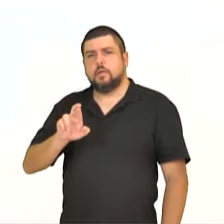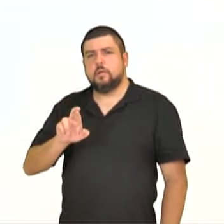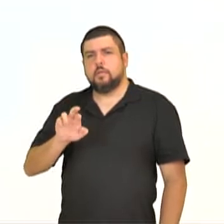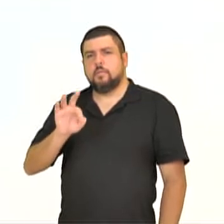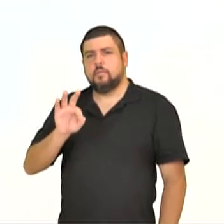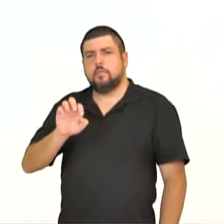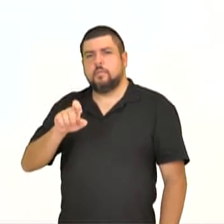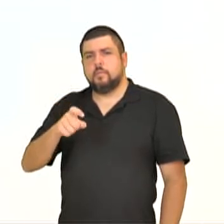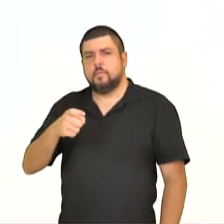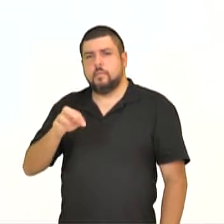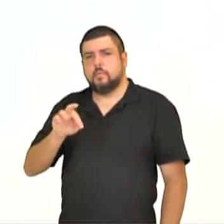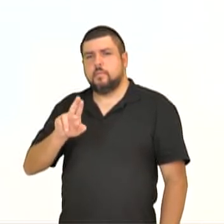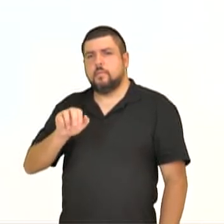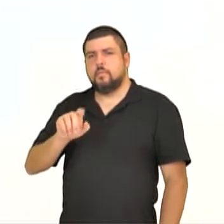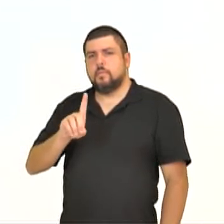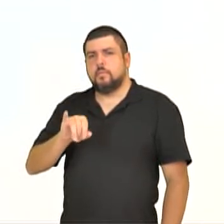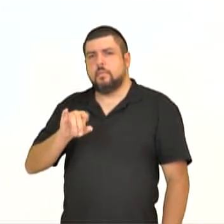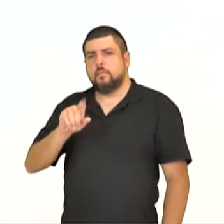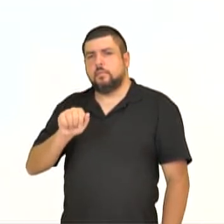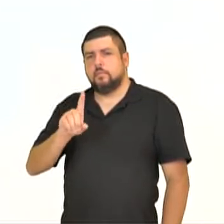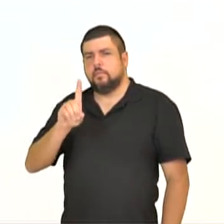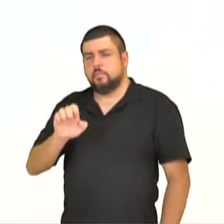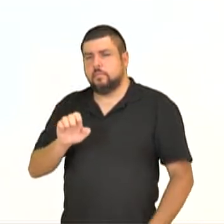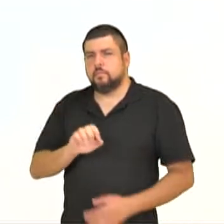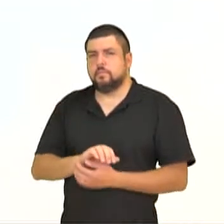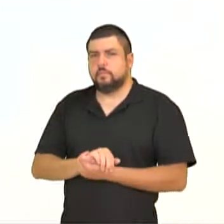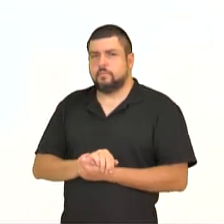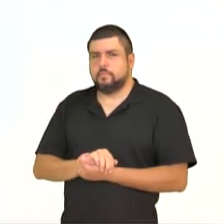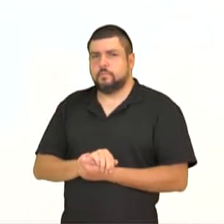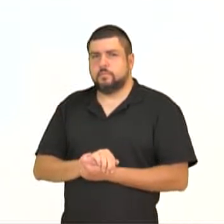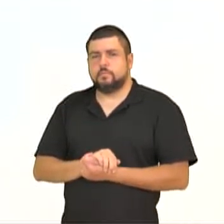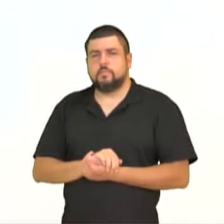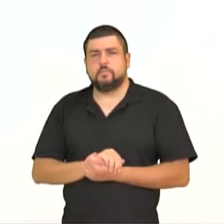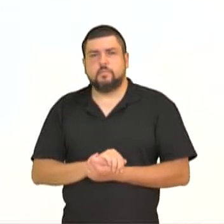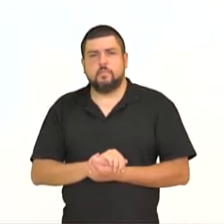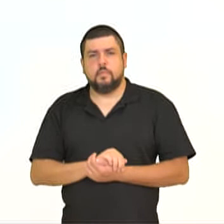la identificamos? Vamos a pensar na palavra agora.